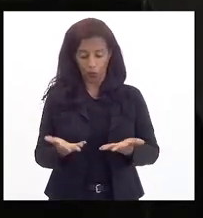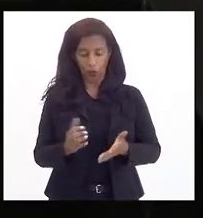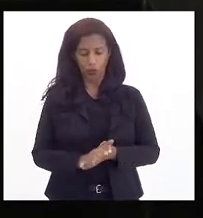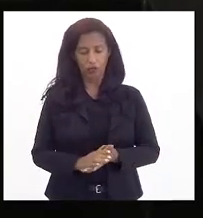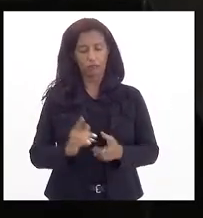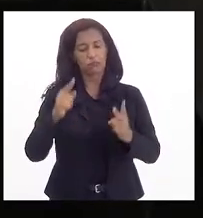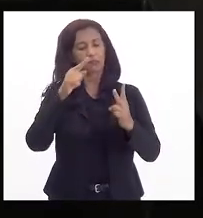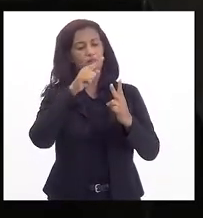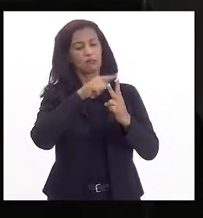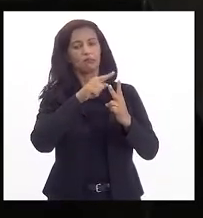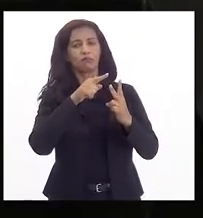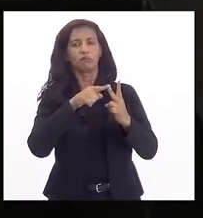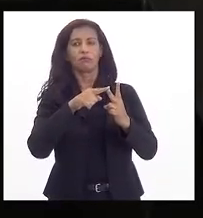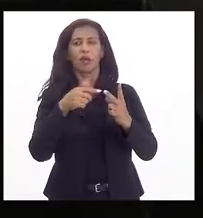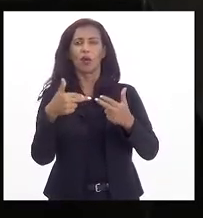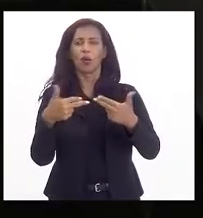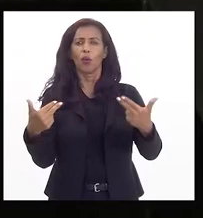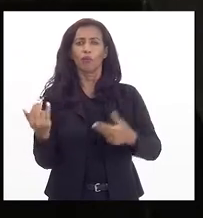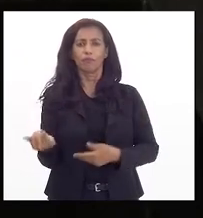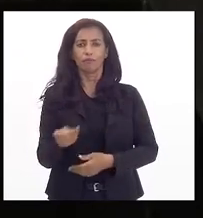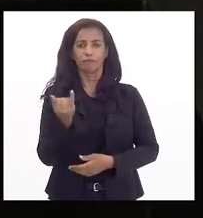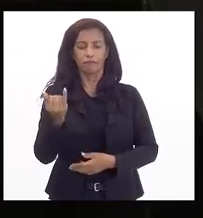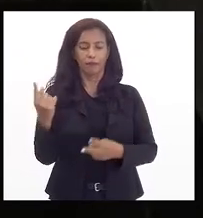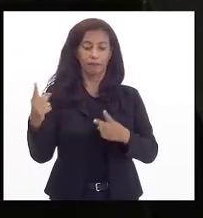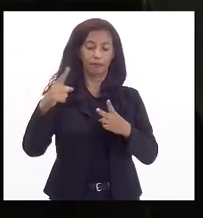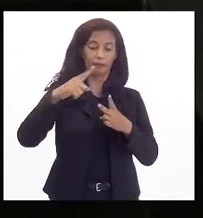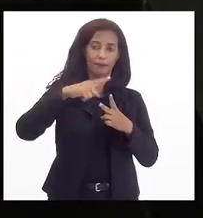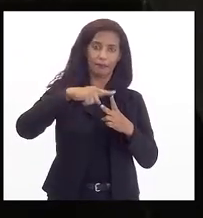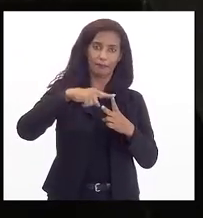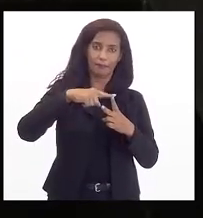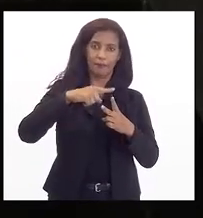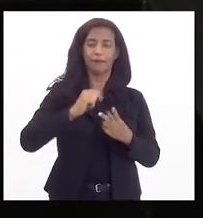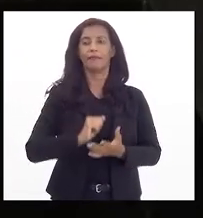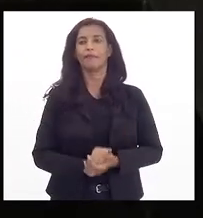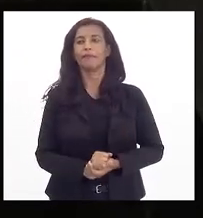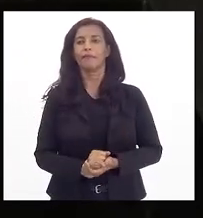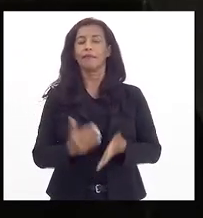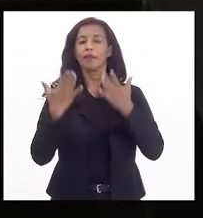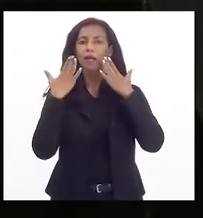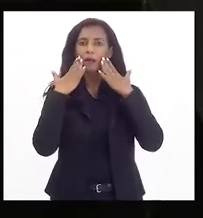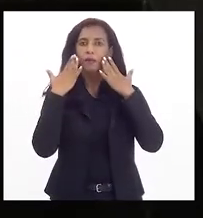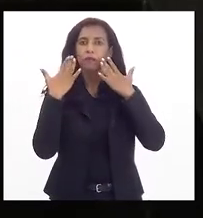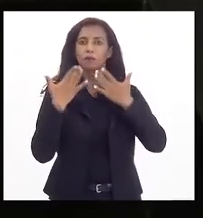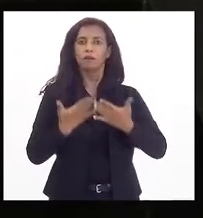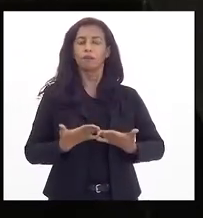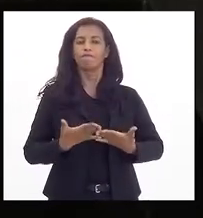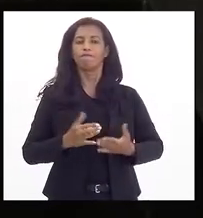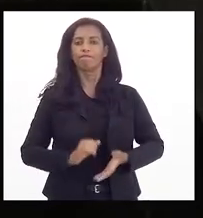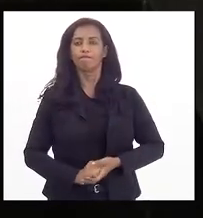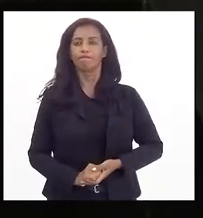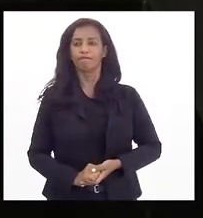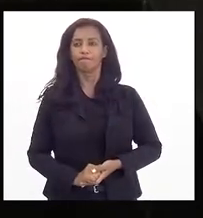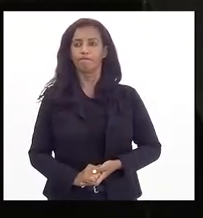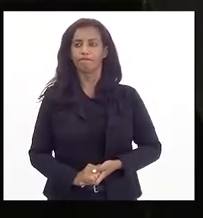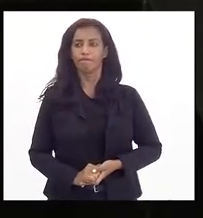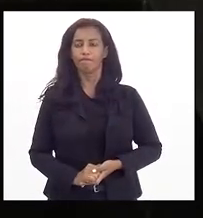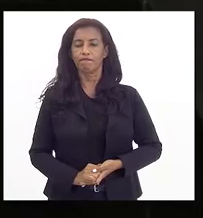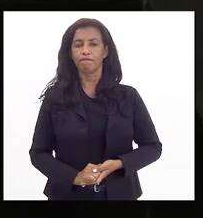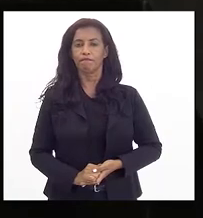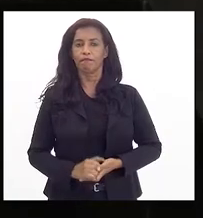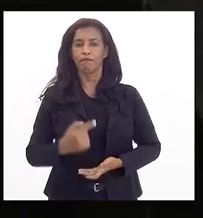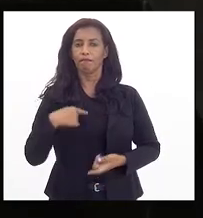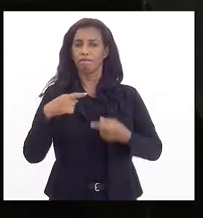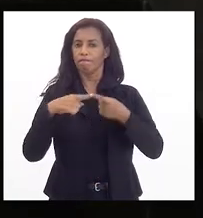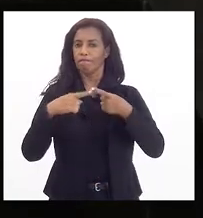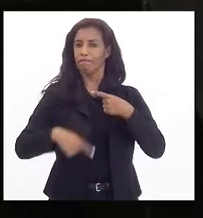abordar duas questões. A primeira delas, para manifestar a minha